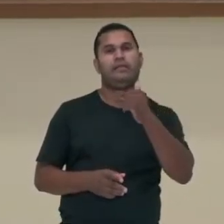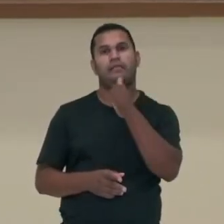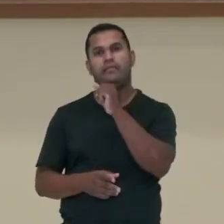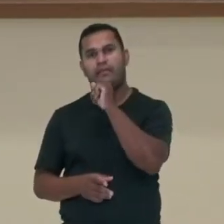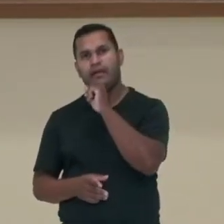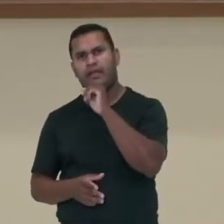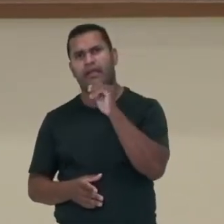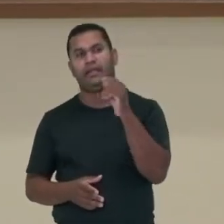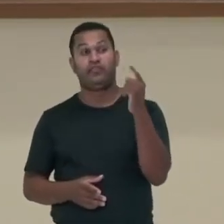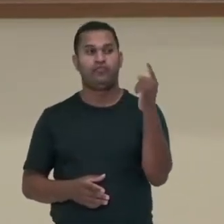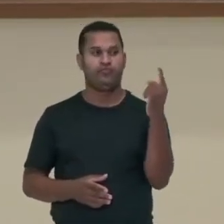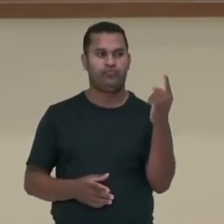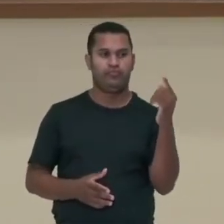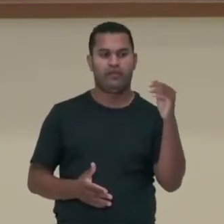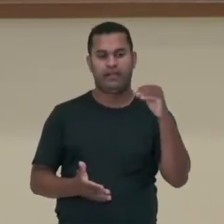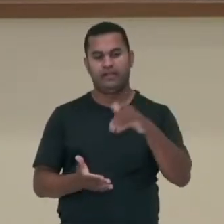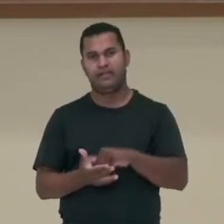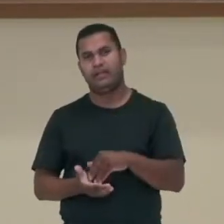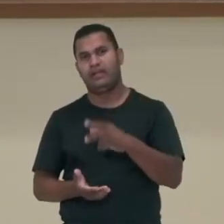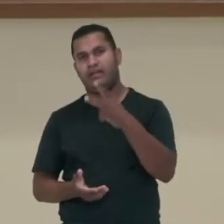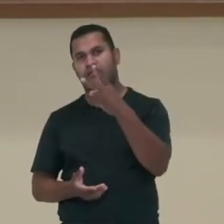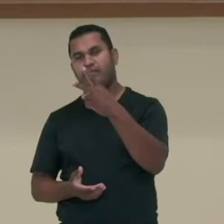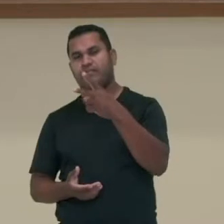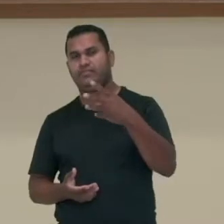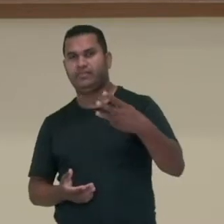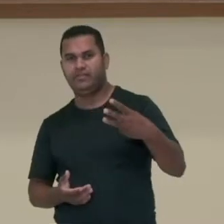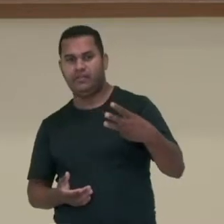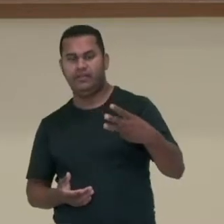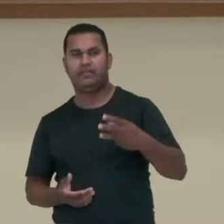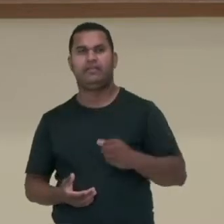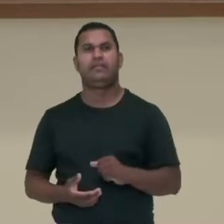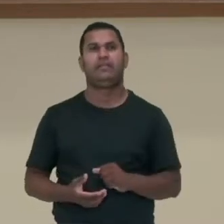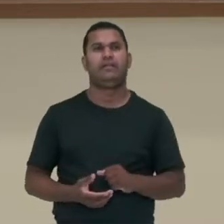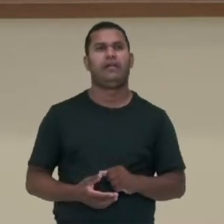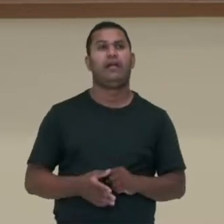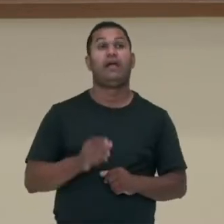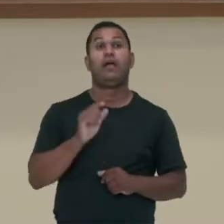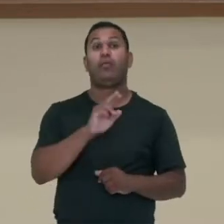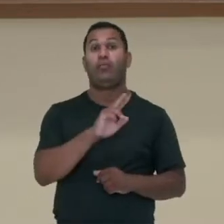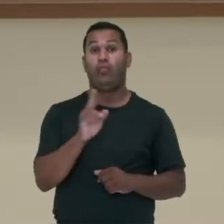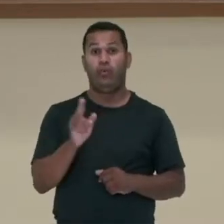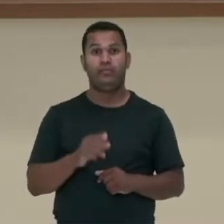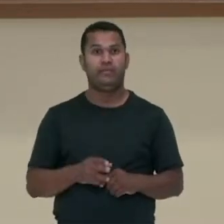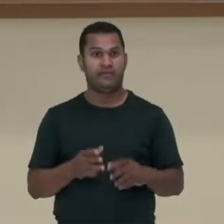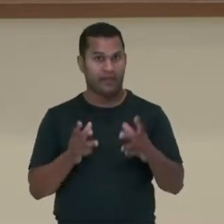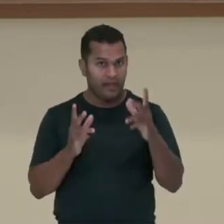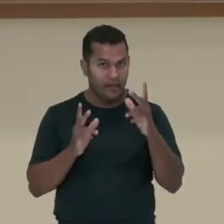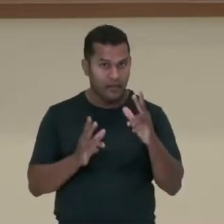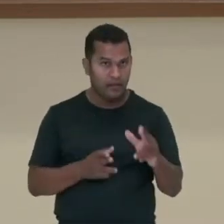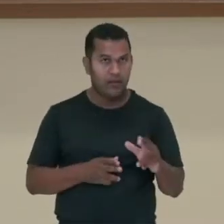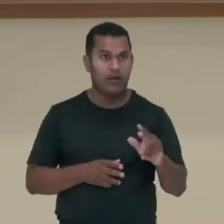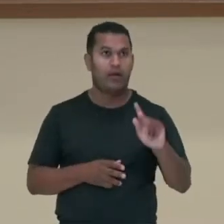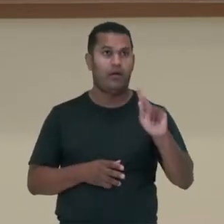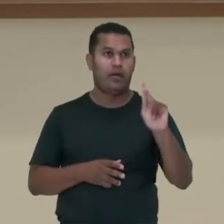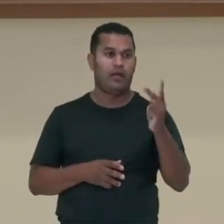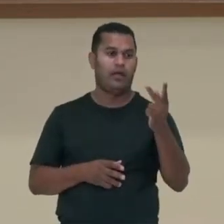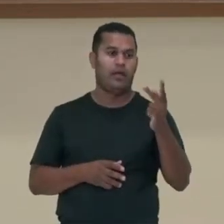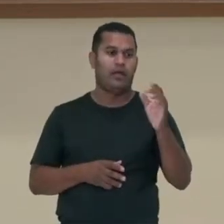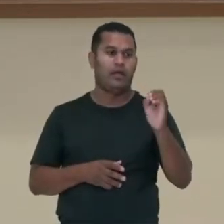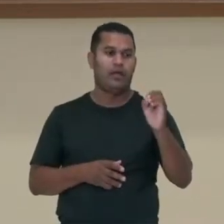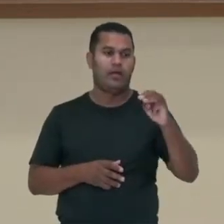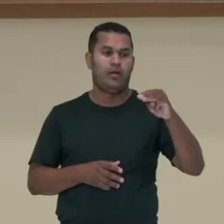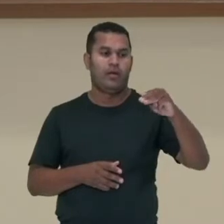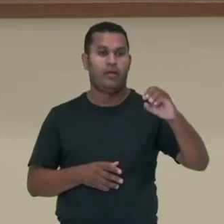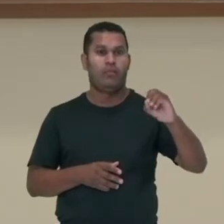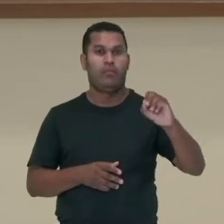tem que entender que esses cromossomos iguais são chamados cromossomos homólogos, tá? E num cromossomo homólogo, às vezes, vem